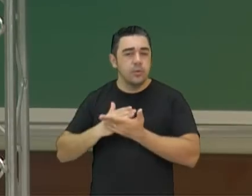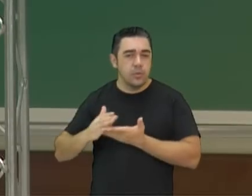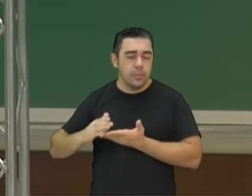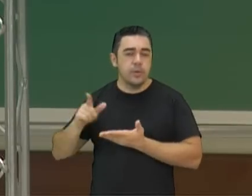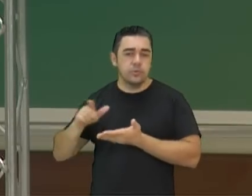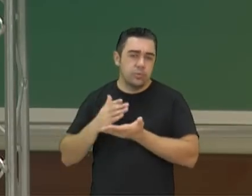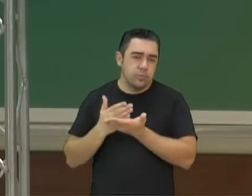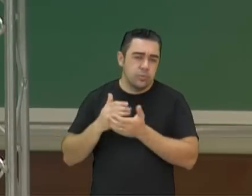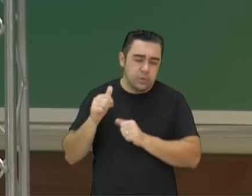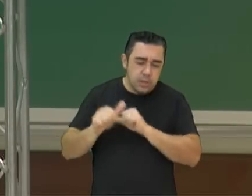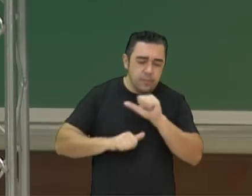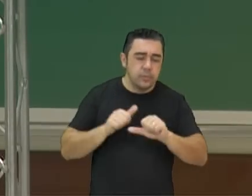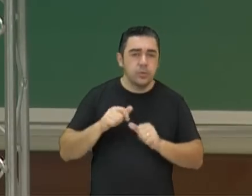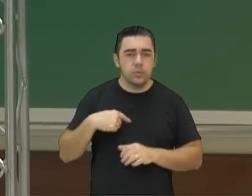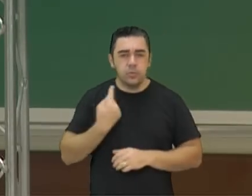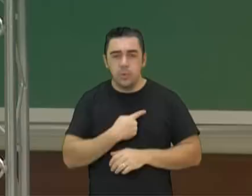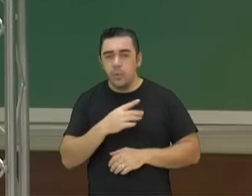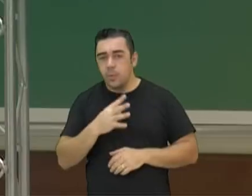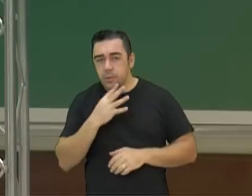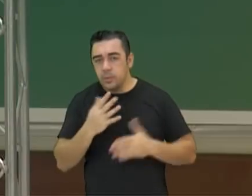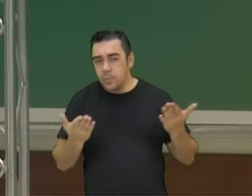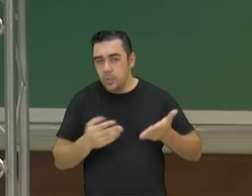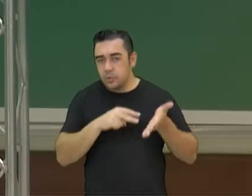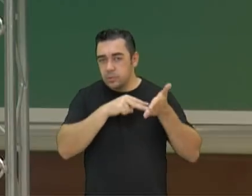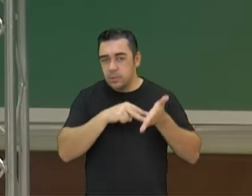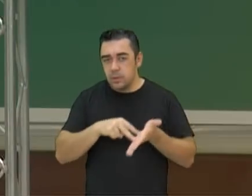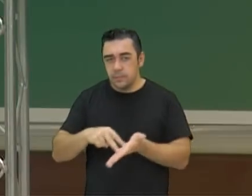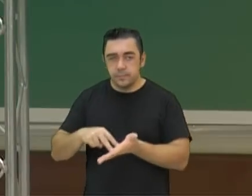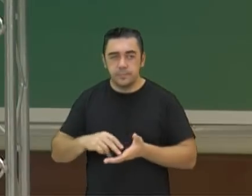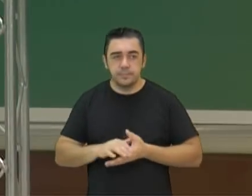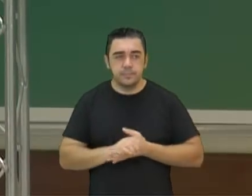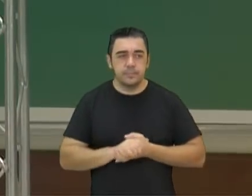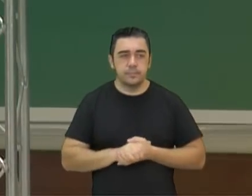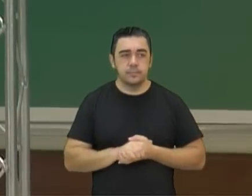transformação disso que nós conhecemos hoje do surf. Em